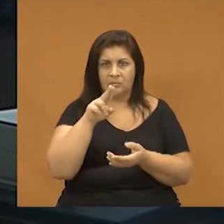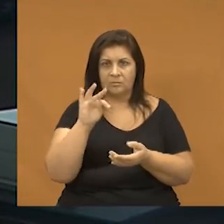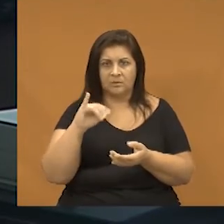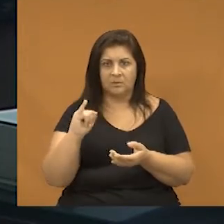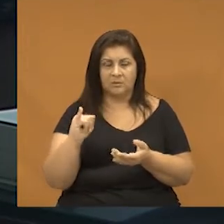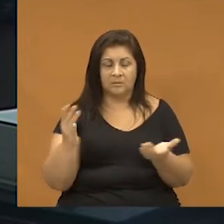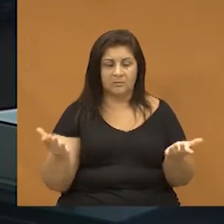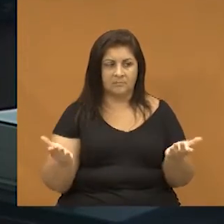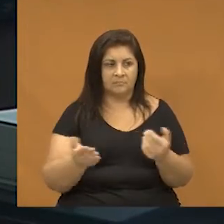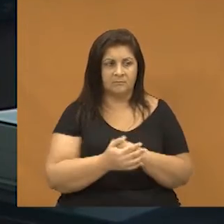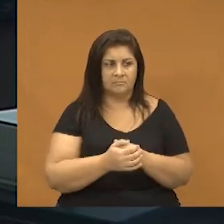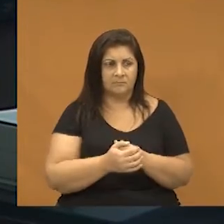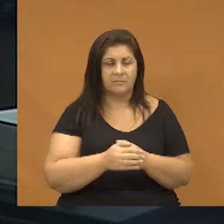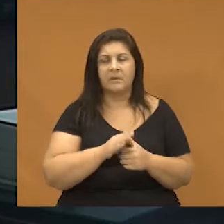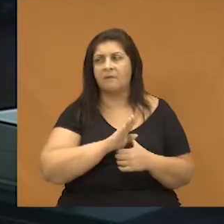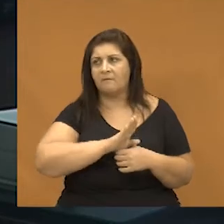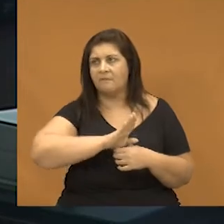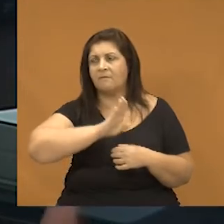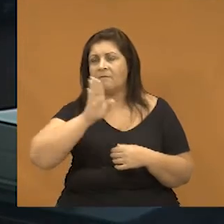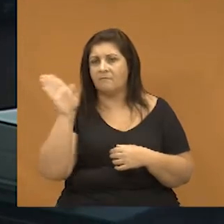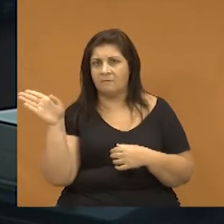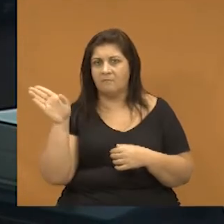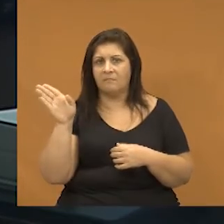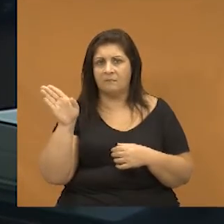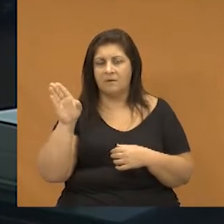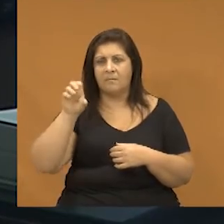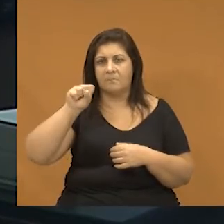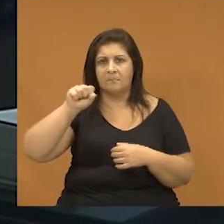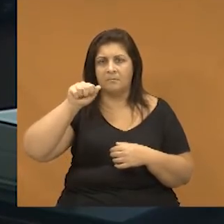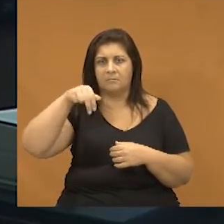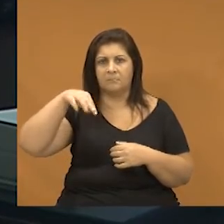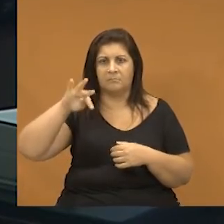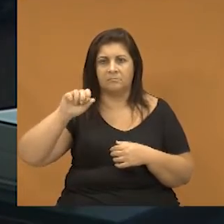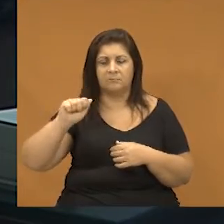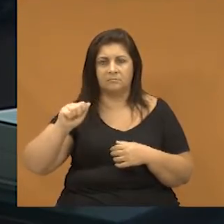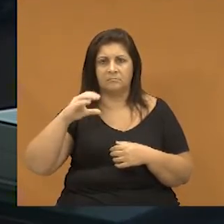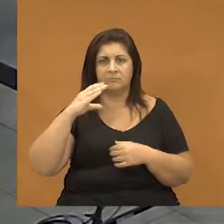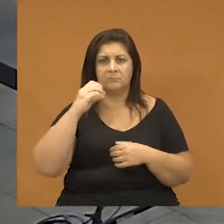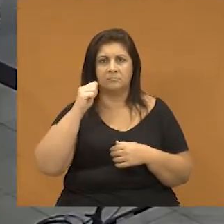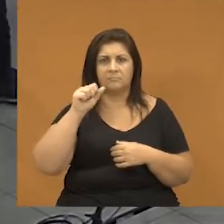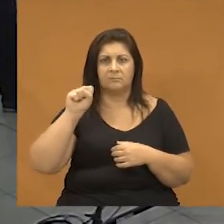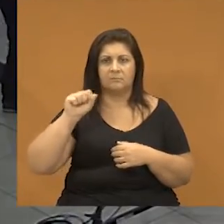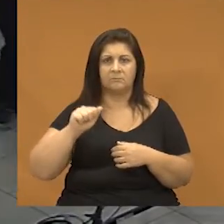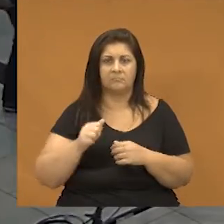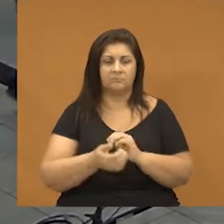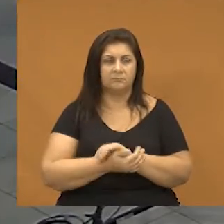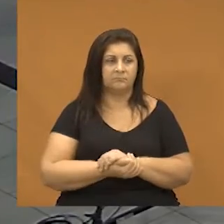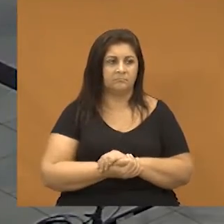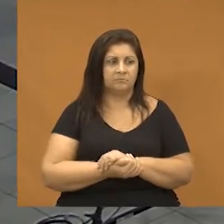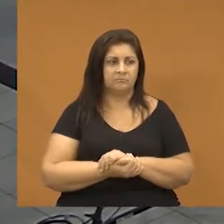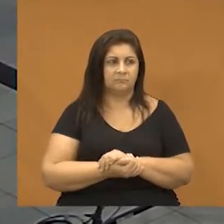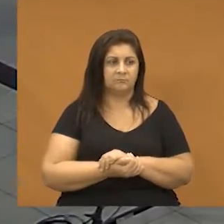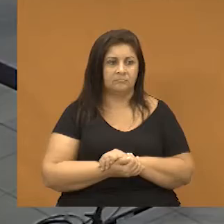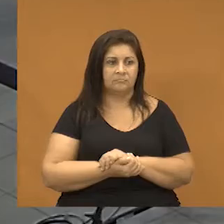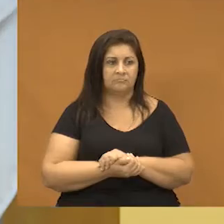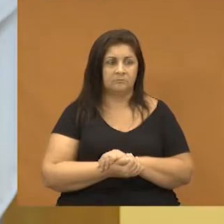caso grave, vai para a Santa Casa ou São Francisco. Exatamente. Porque é onde tem acolhida. Exatamente. Nós temos aí 2 crivos que precisam passar.